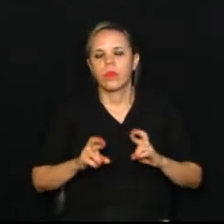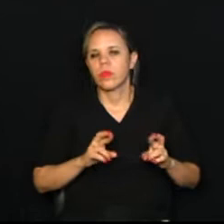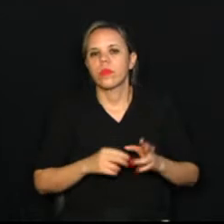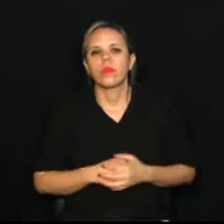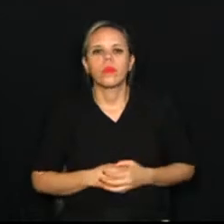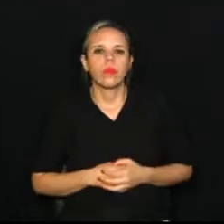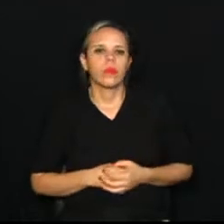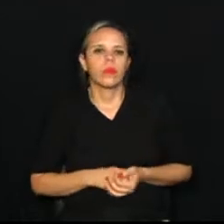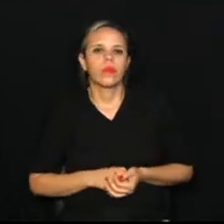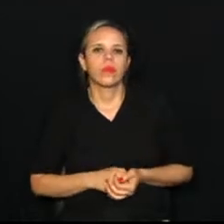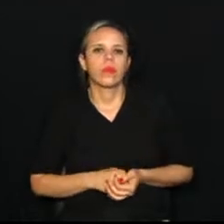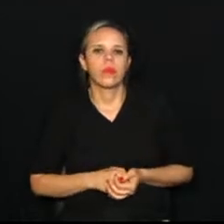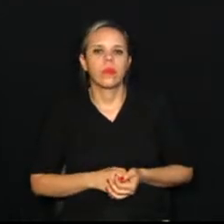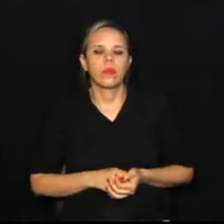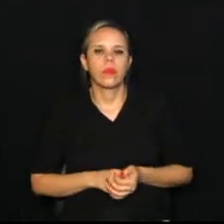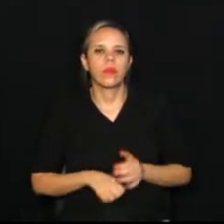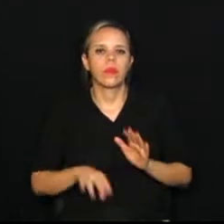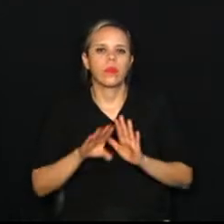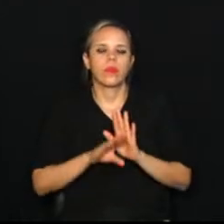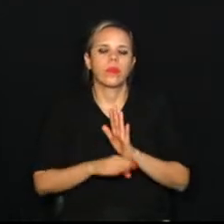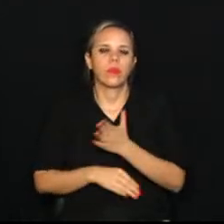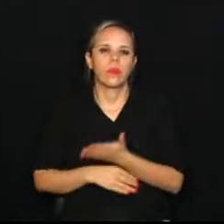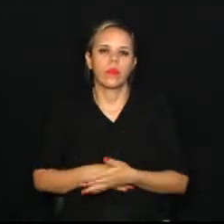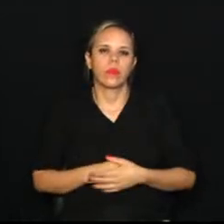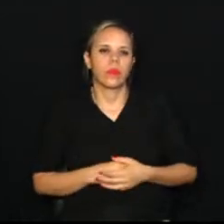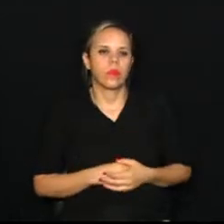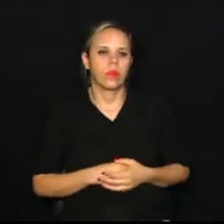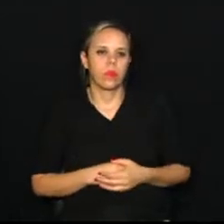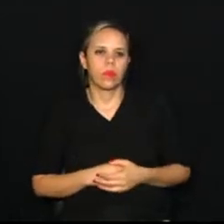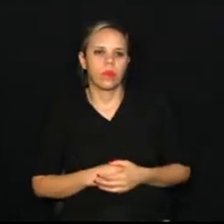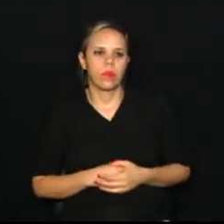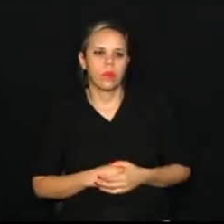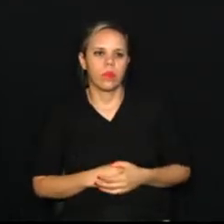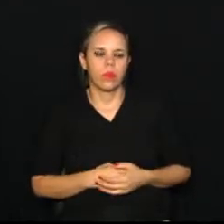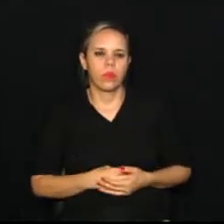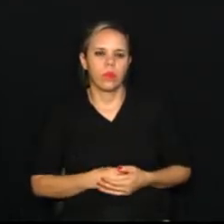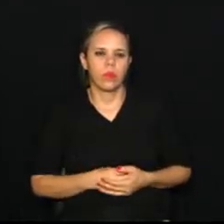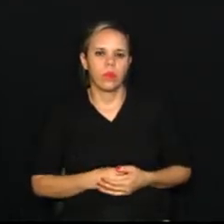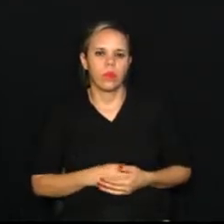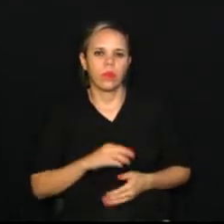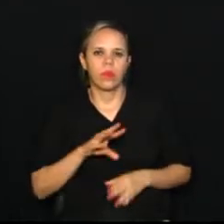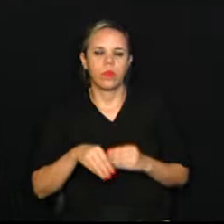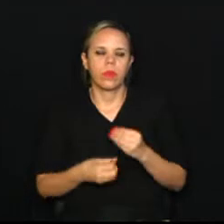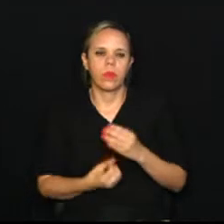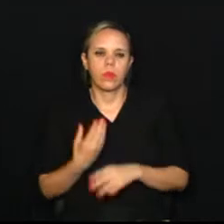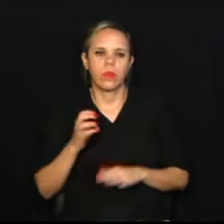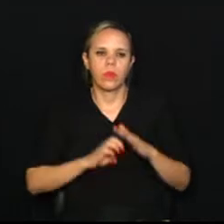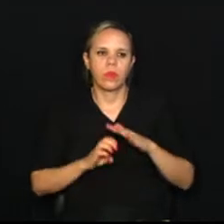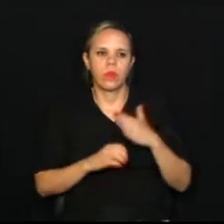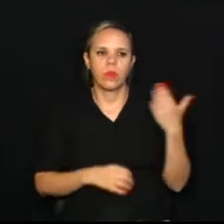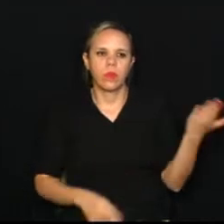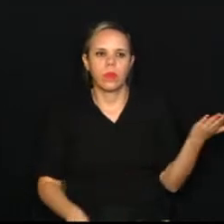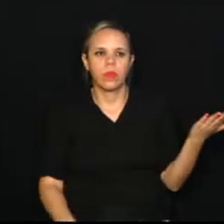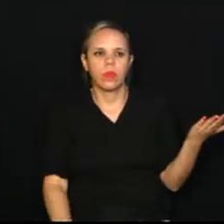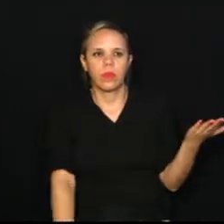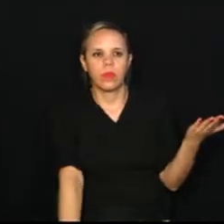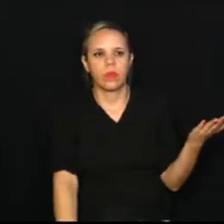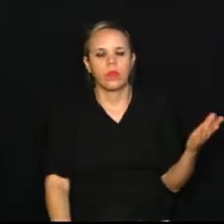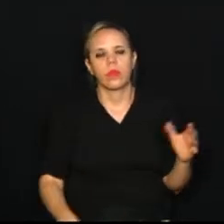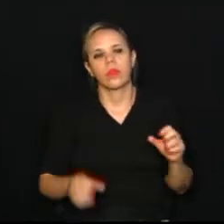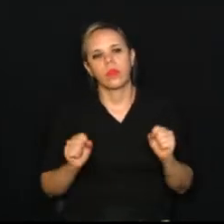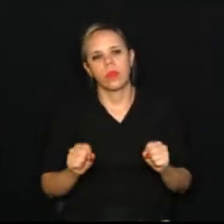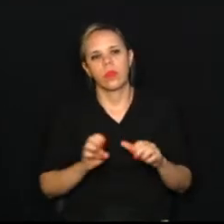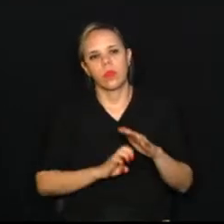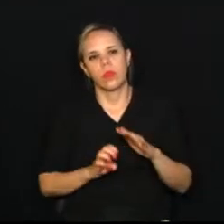através de um programa de implantação de empresas lá, que possam ser